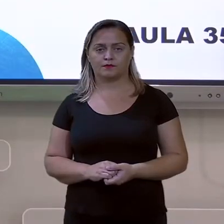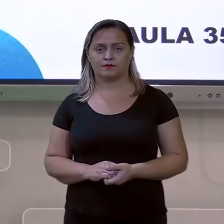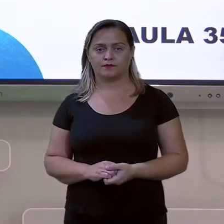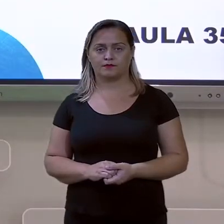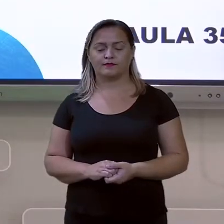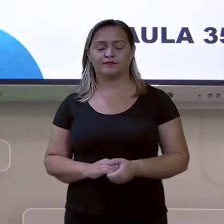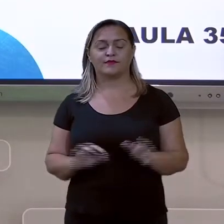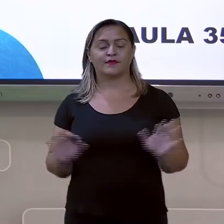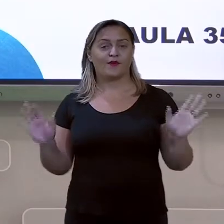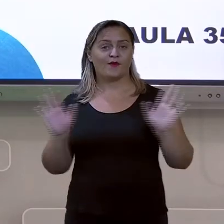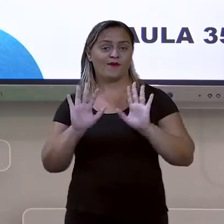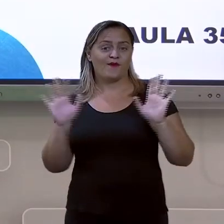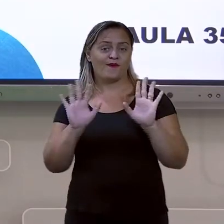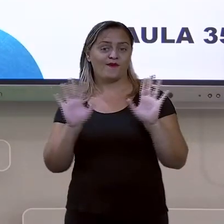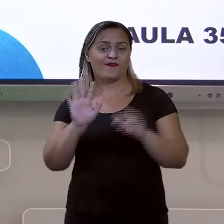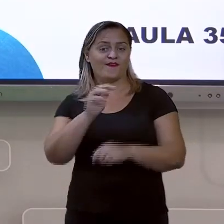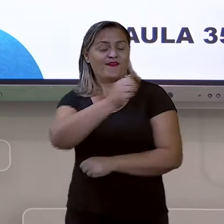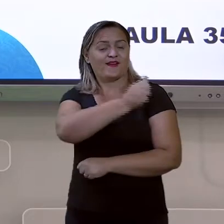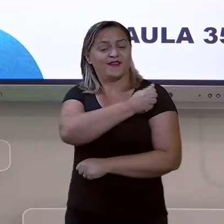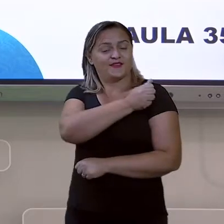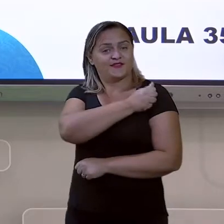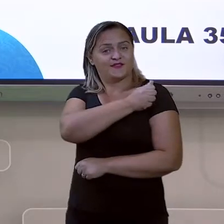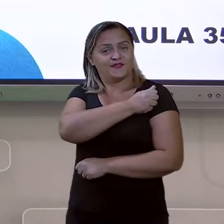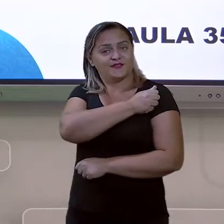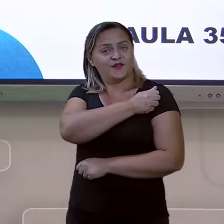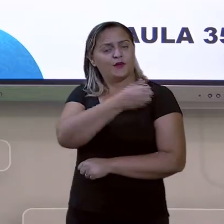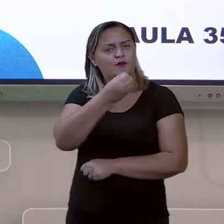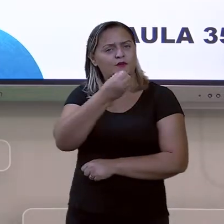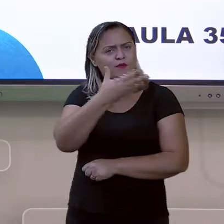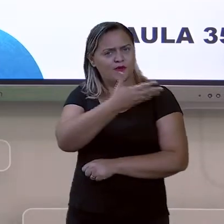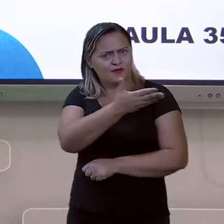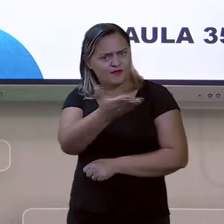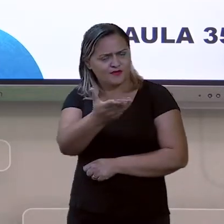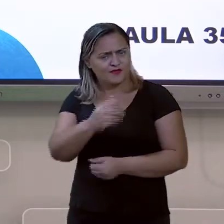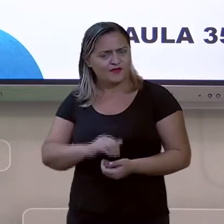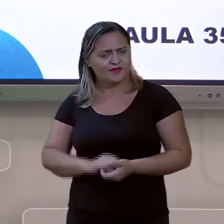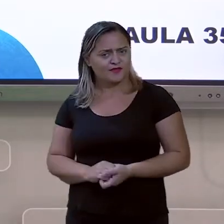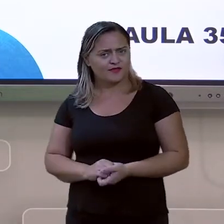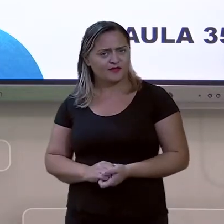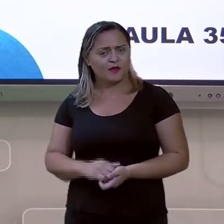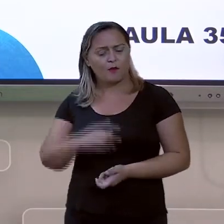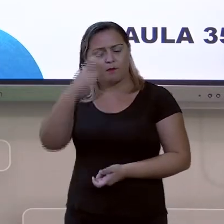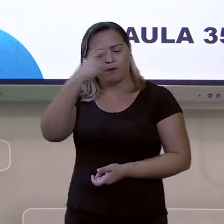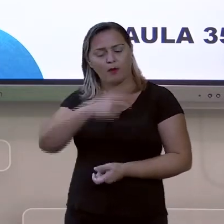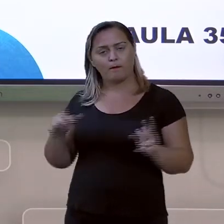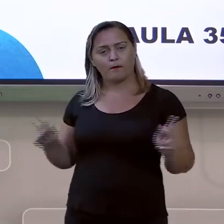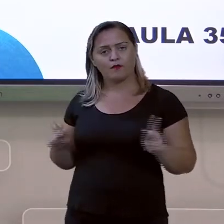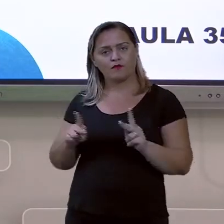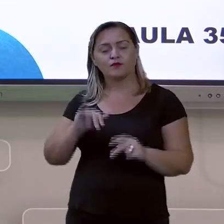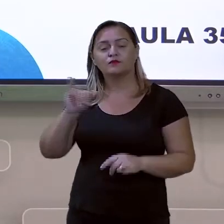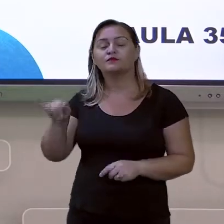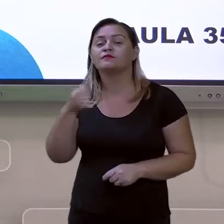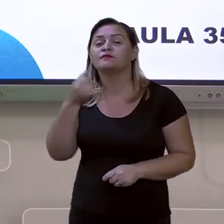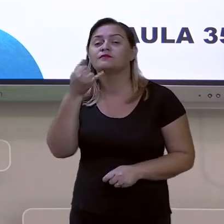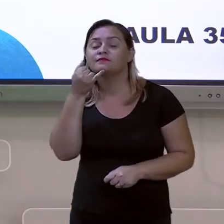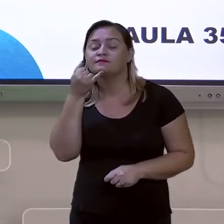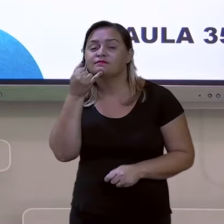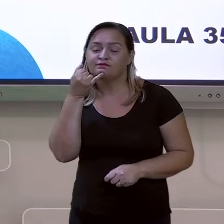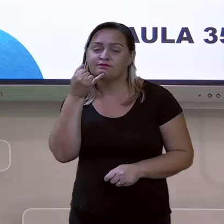Olá, estudantes! Tudo bem com vocês? Me chamo Jaqueline e sou a professora de Língua Portuguesa da